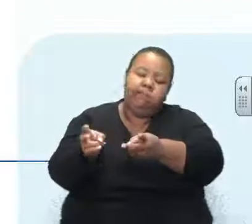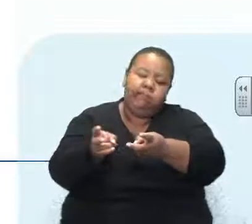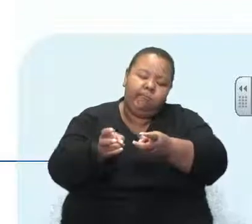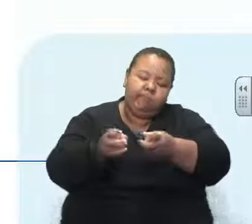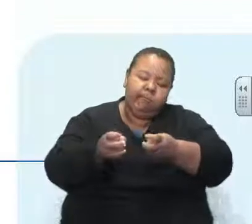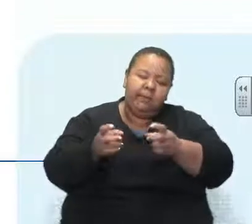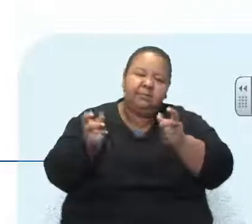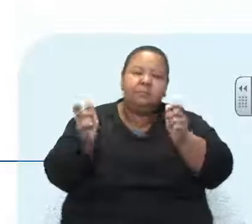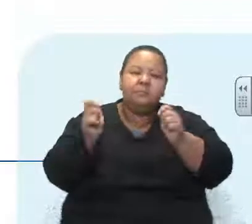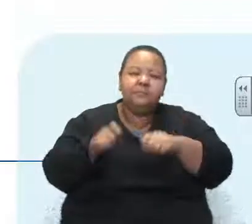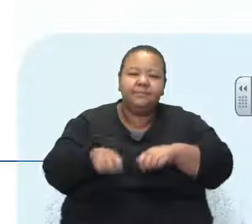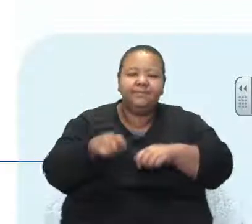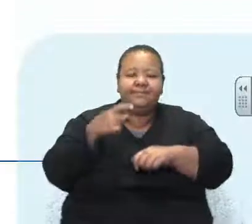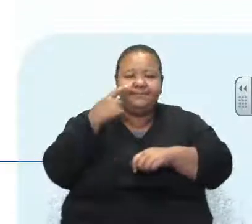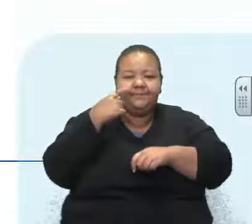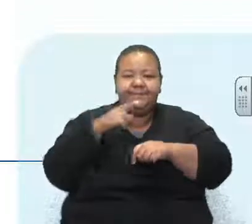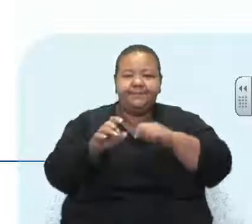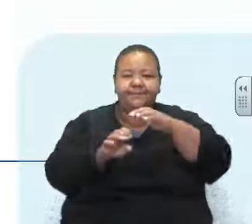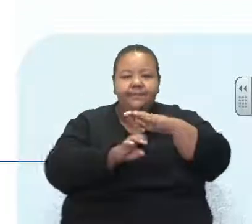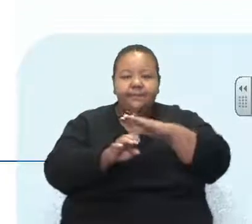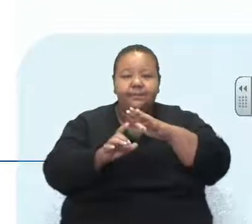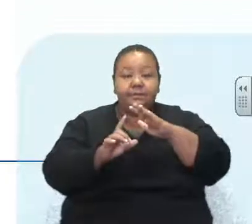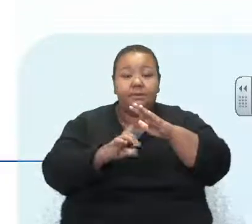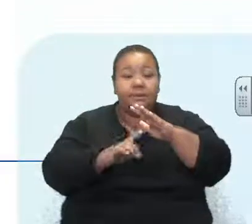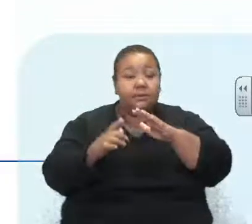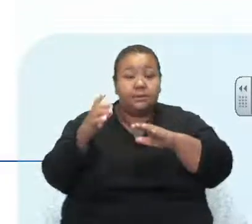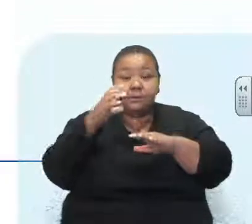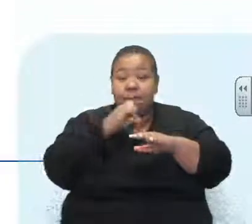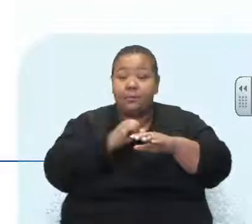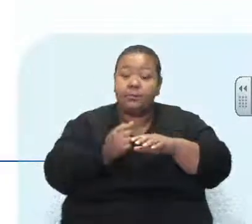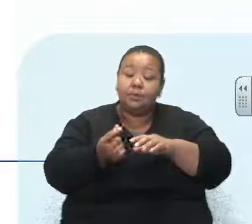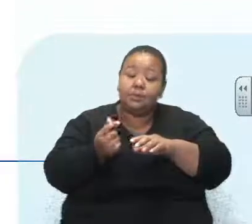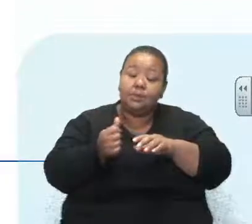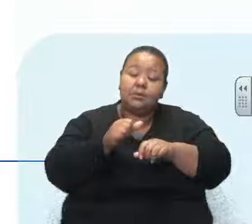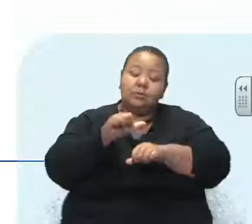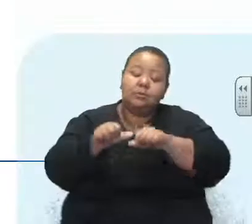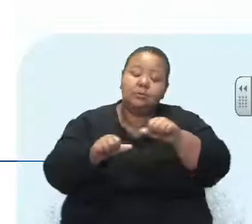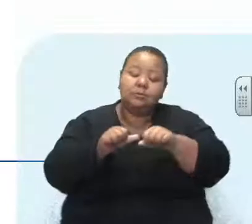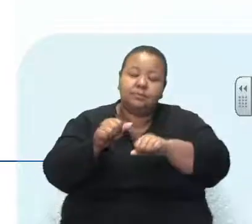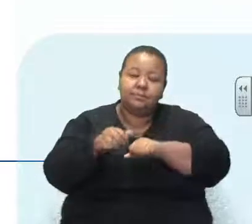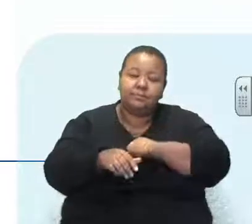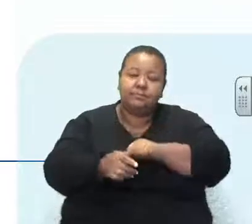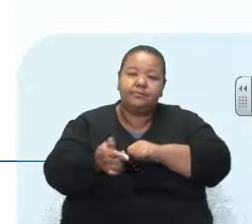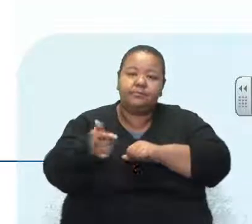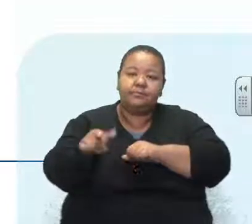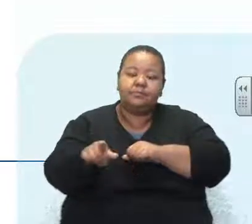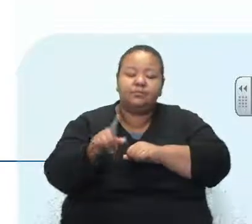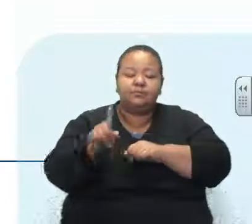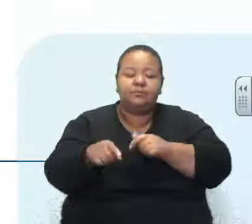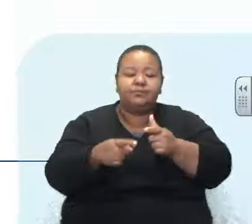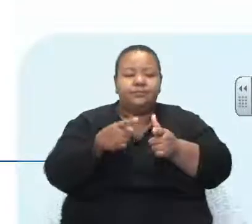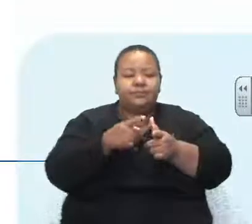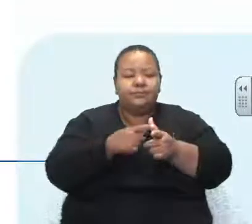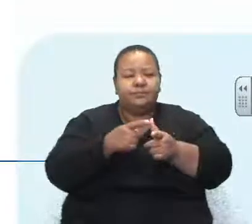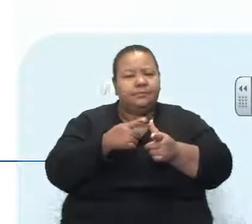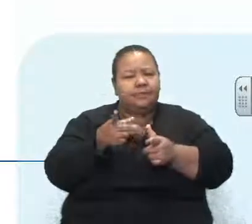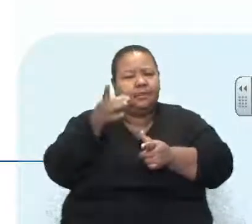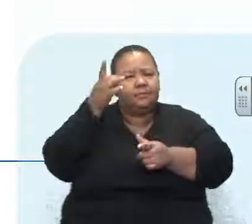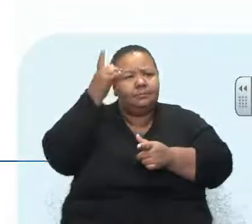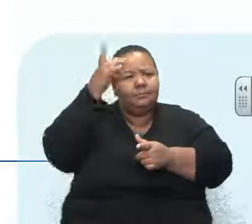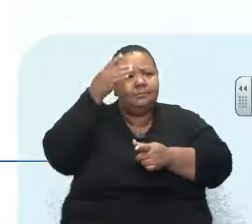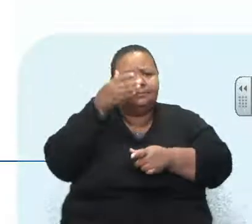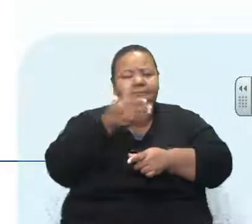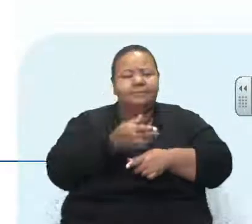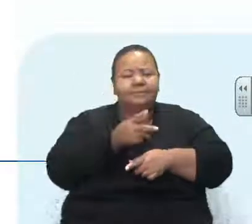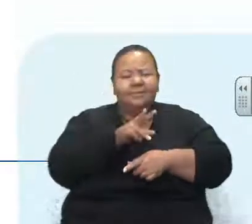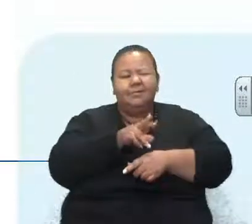minha empresa tem de reverter esse dinheiro rapidamente em caixa. Meus indicadores de endividamento, que esse é fácil, né? Já com o nome a